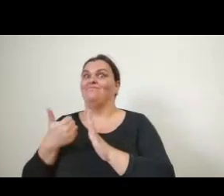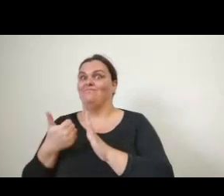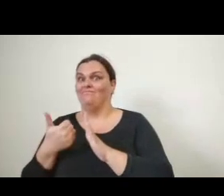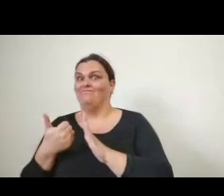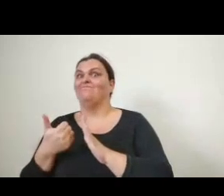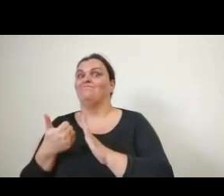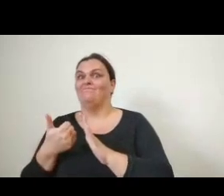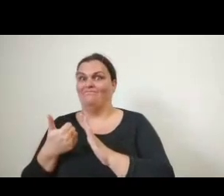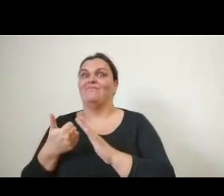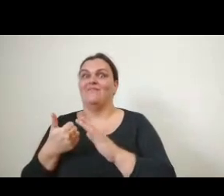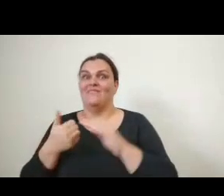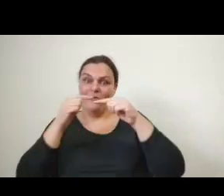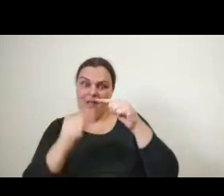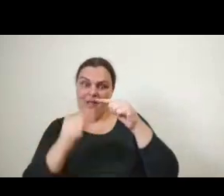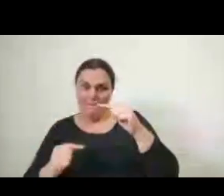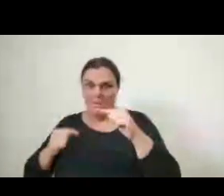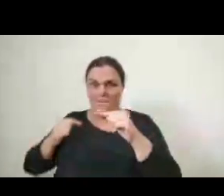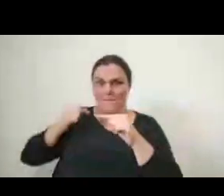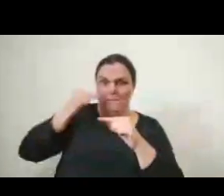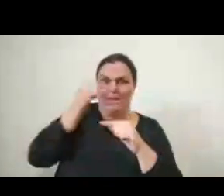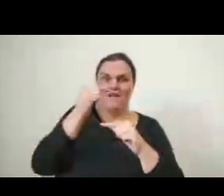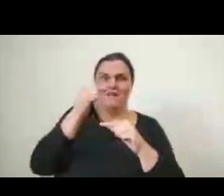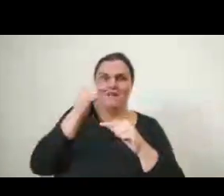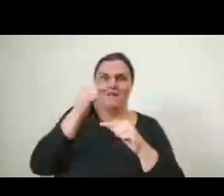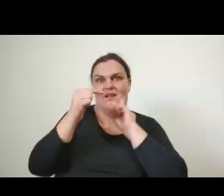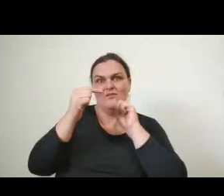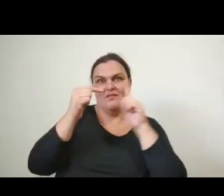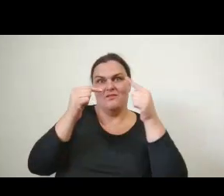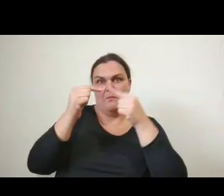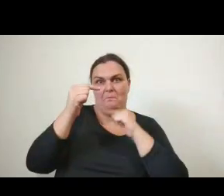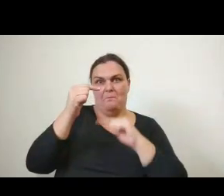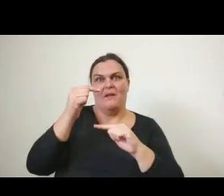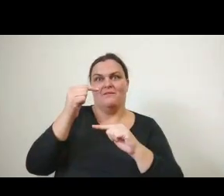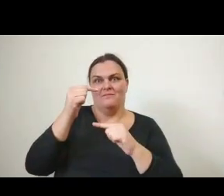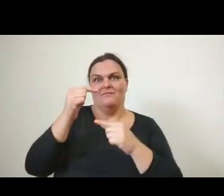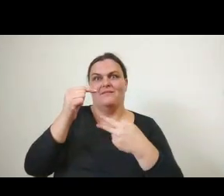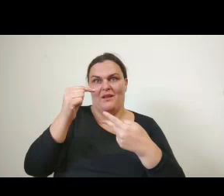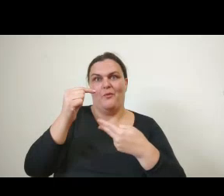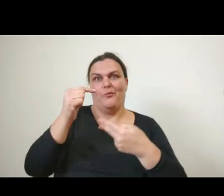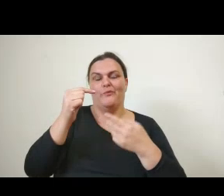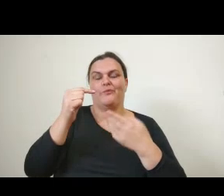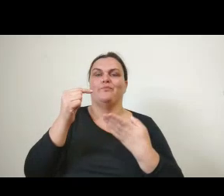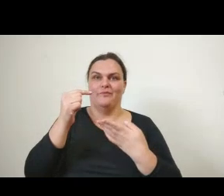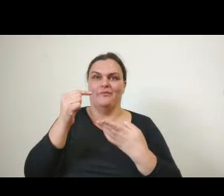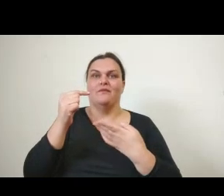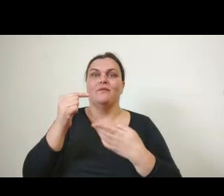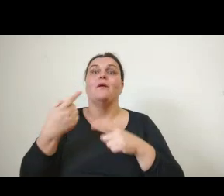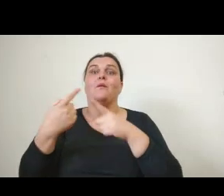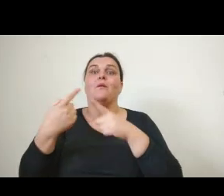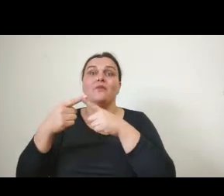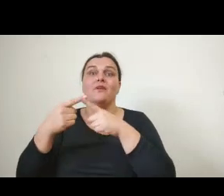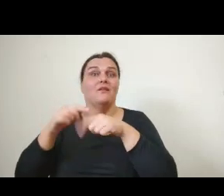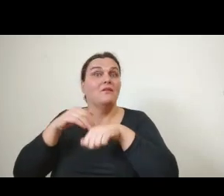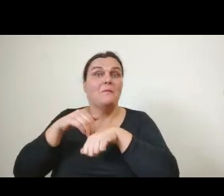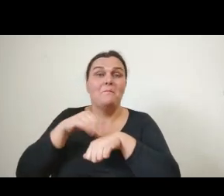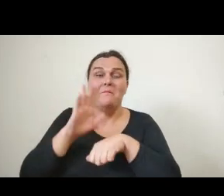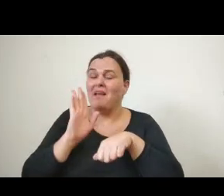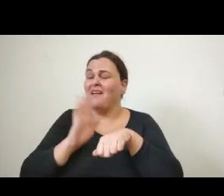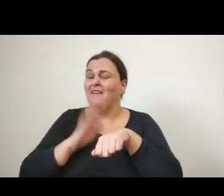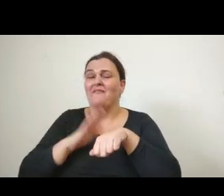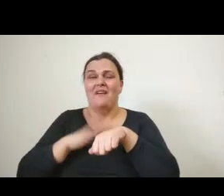nesse ranking aí de maiores poluidores, maiores emissores de países que mais emitem CO2, né? China em